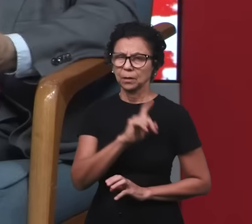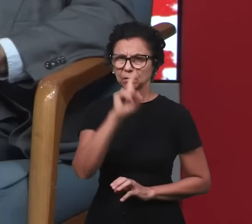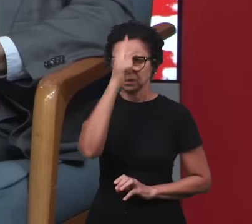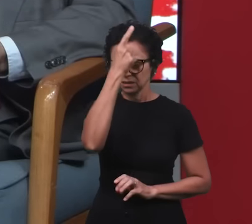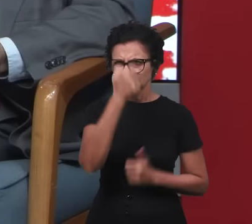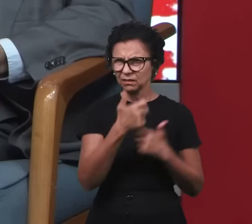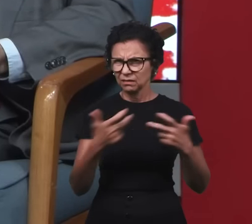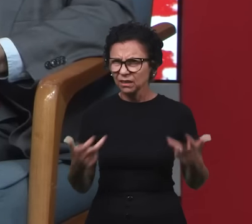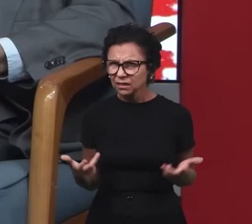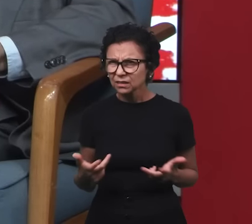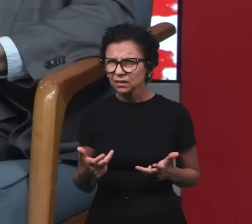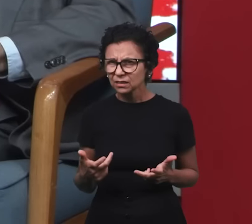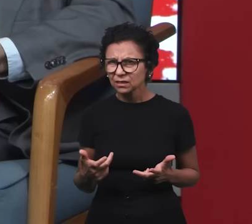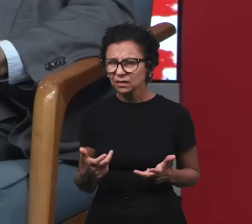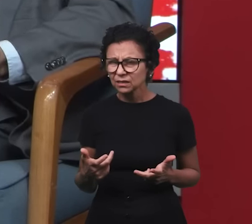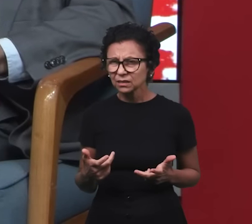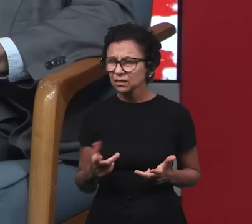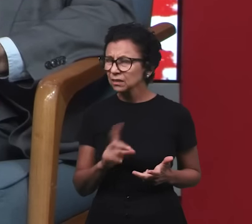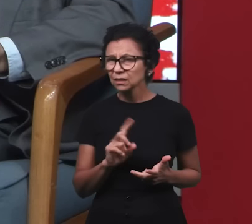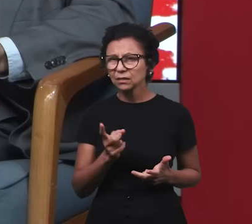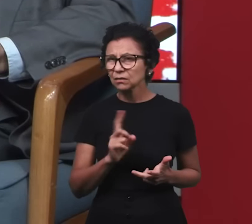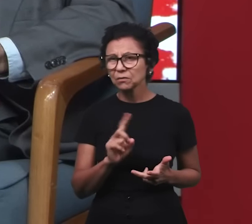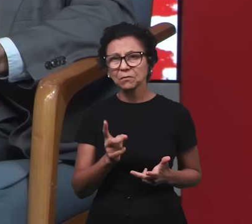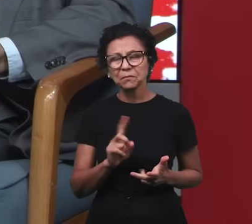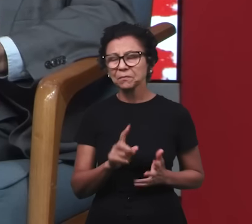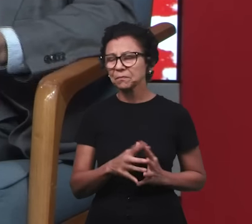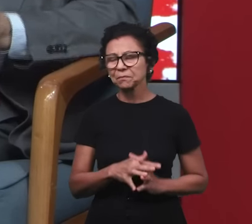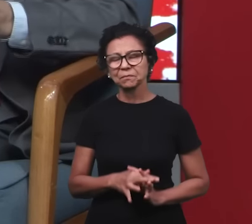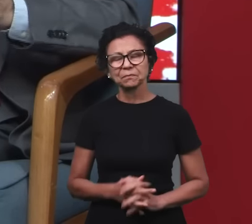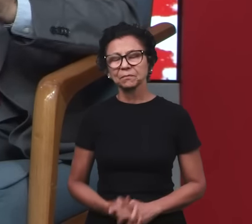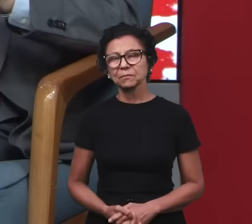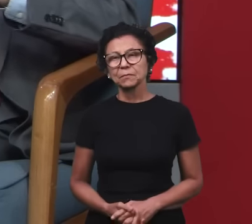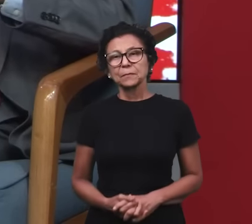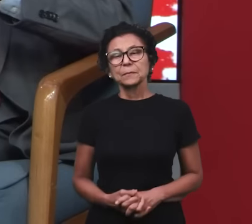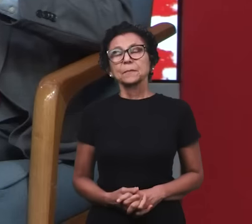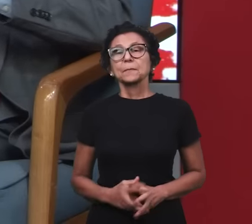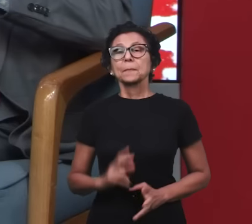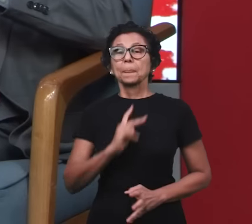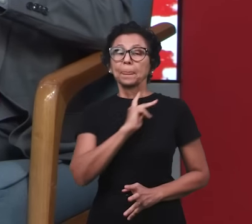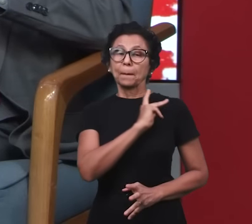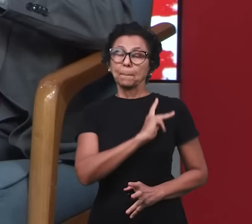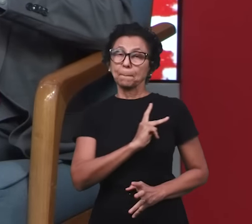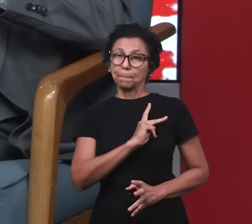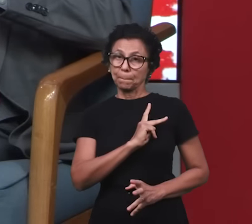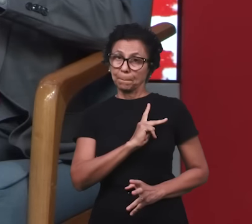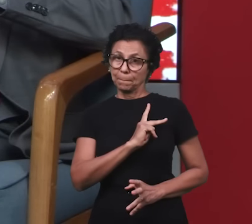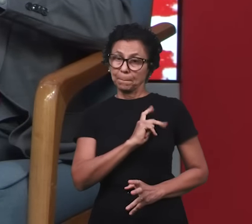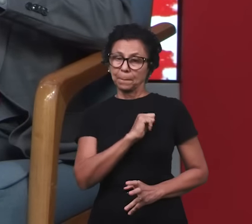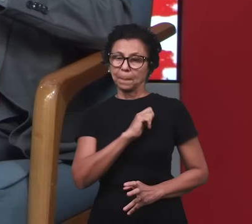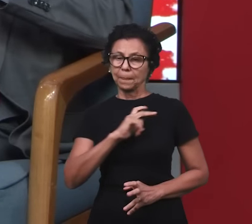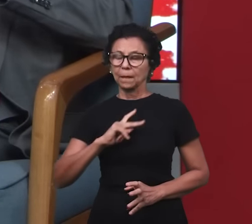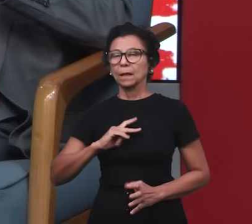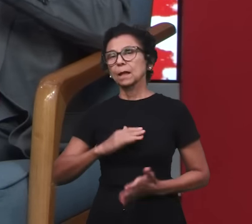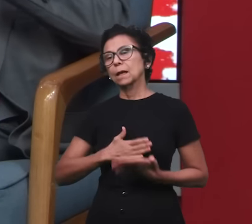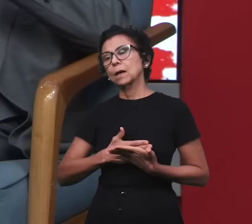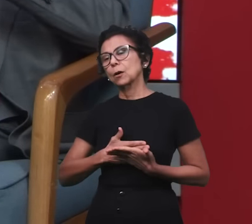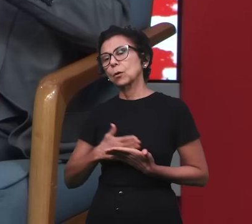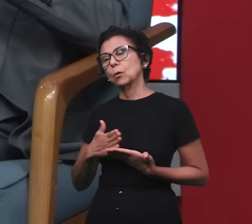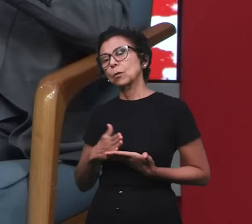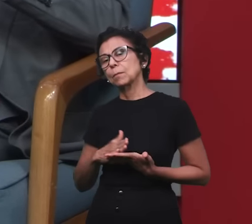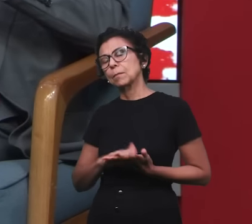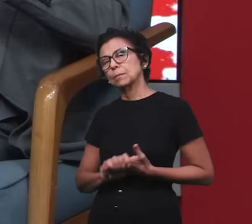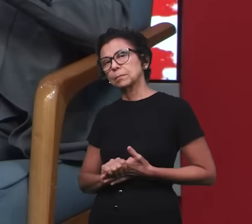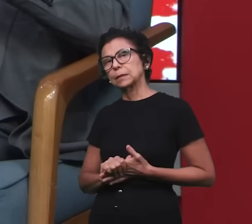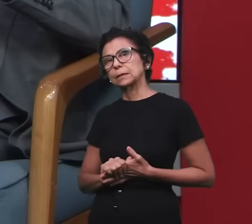Não, ele não cria. Ele começa a